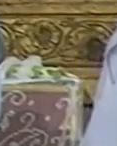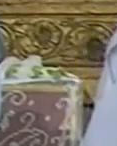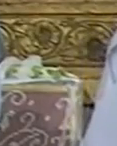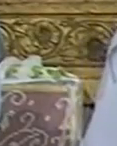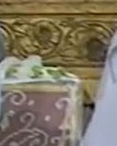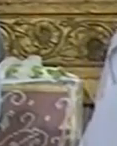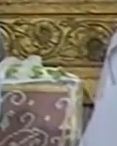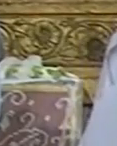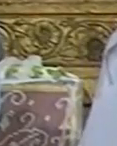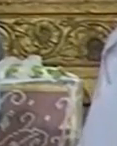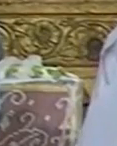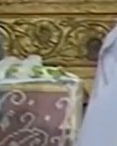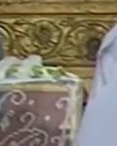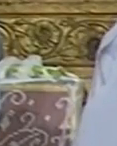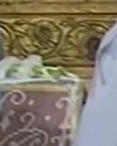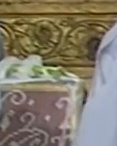Oremos.